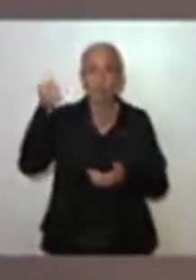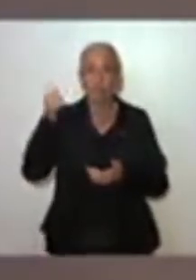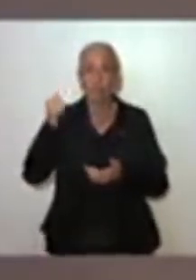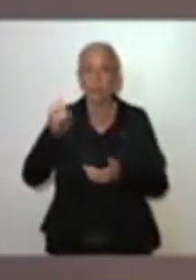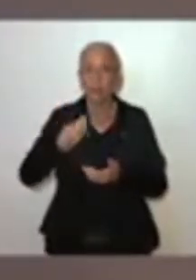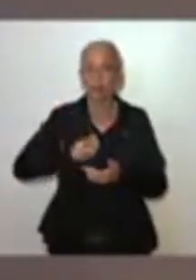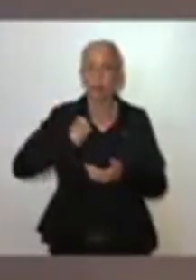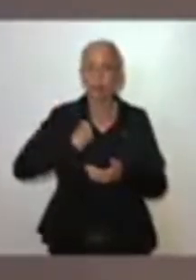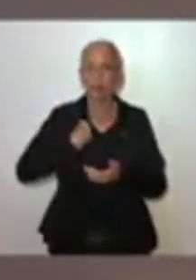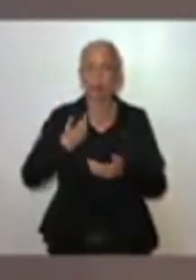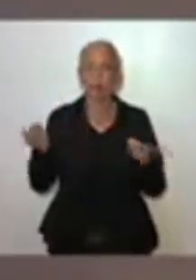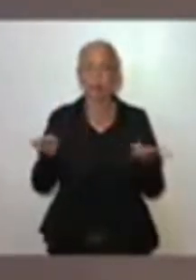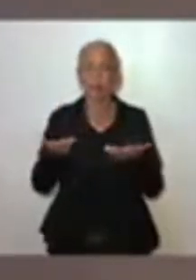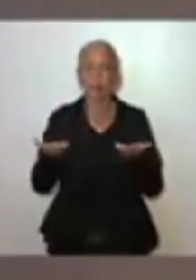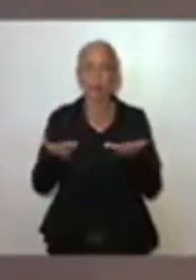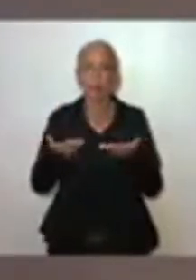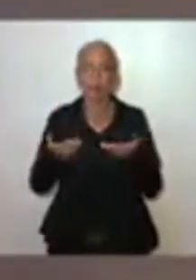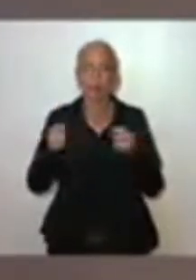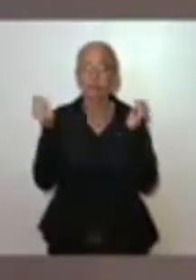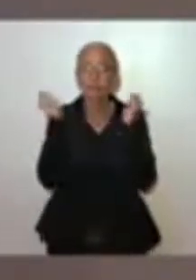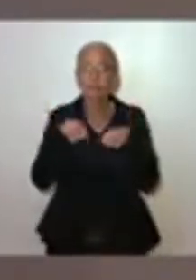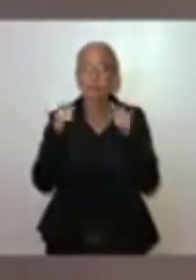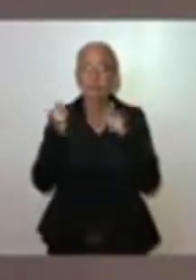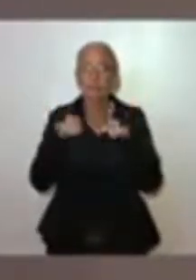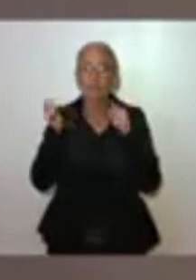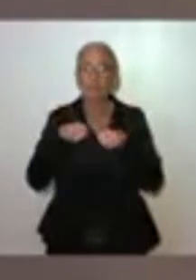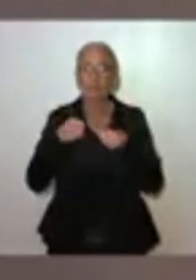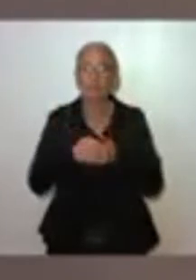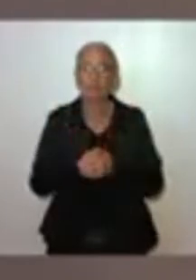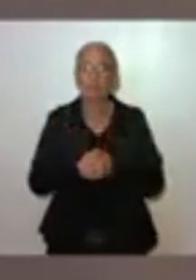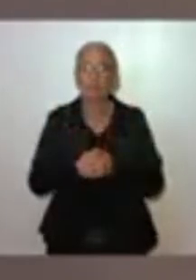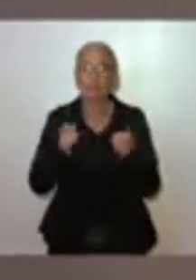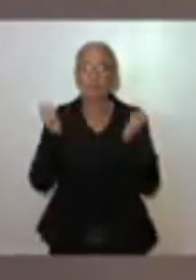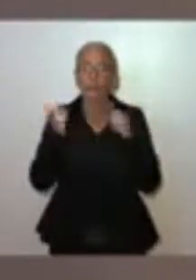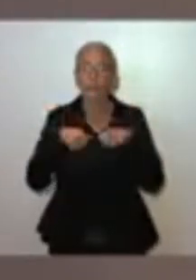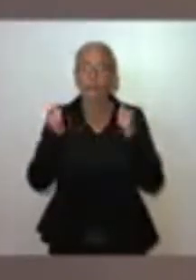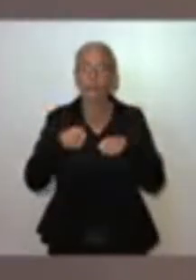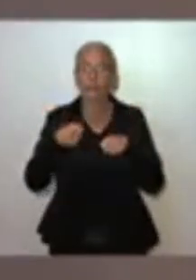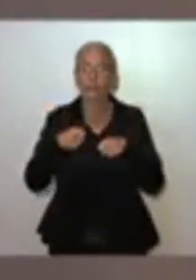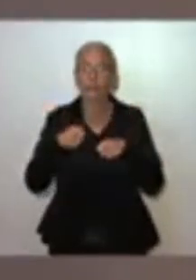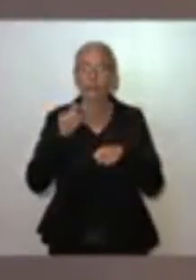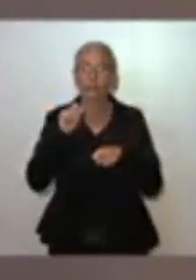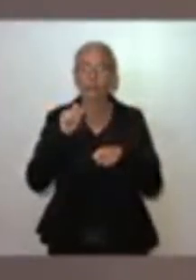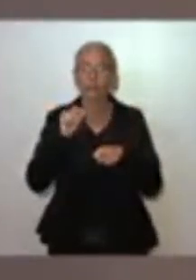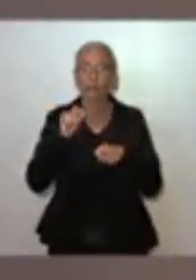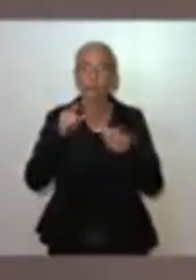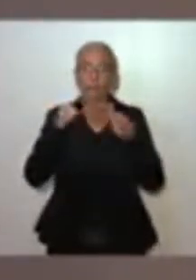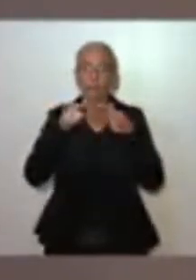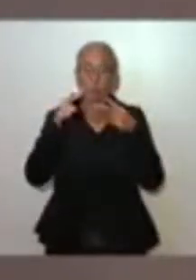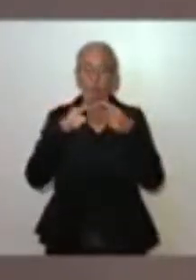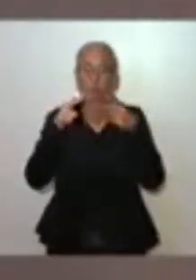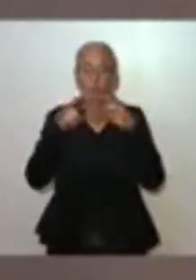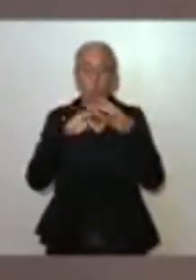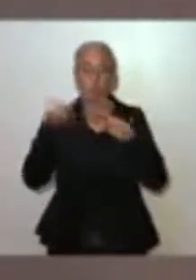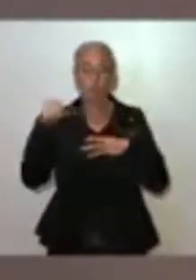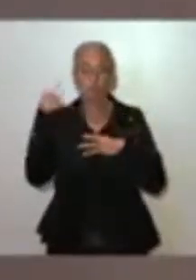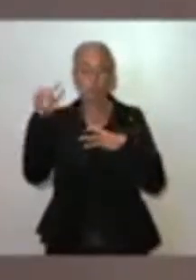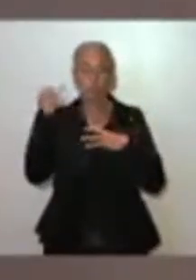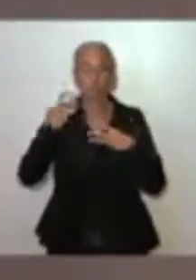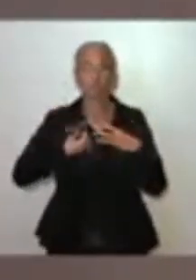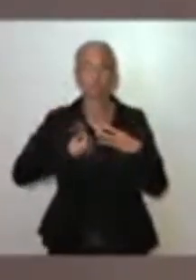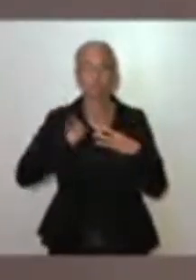vindo Vocês precisam levar em conta e ter em conta três coisas que considero muito